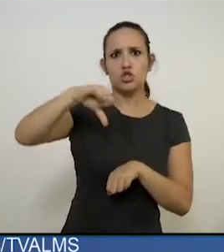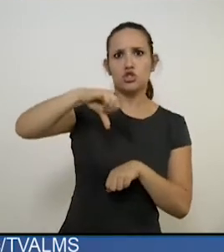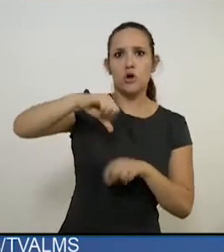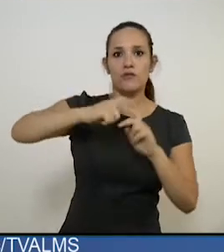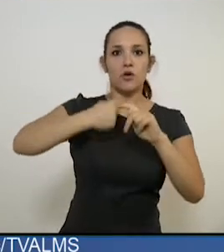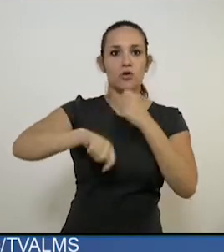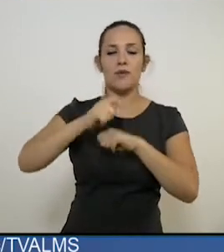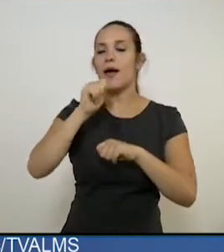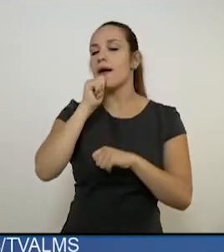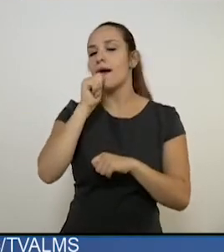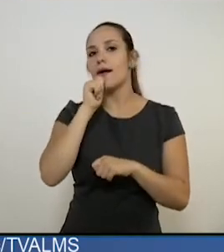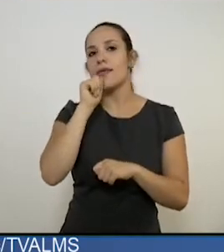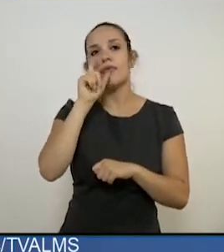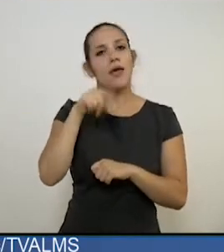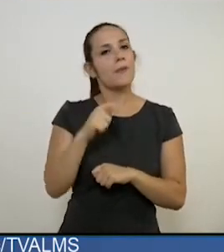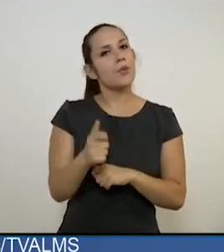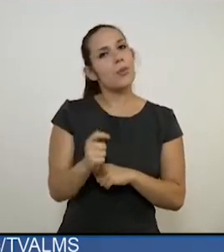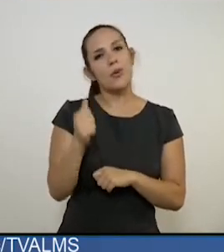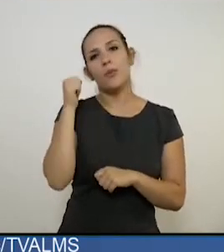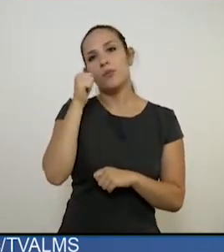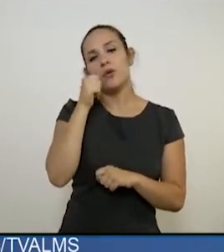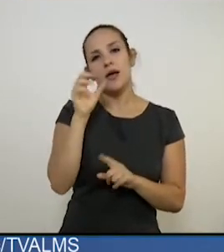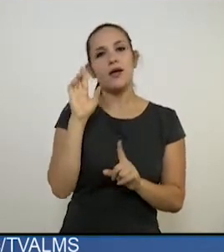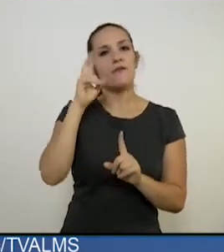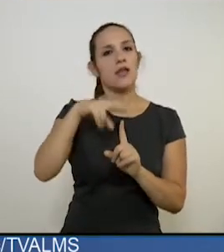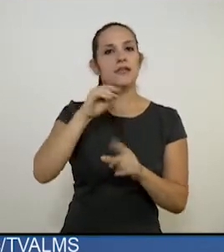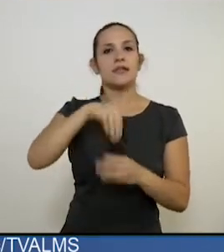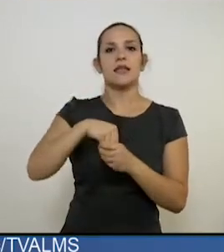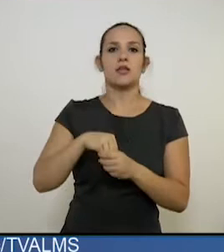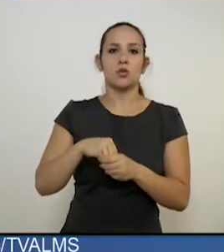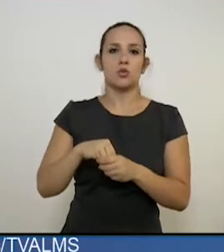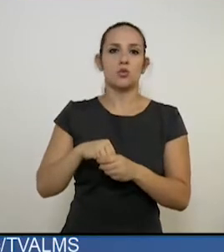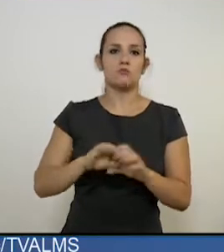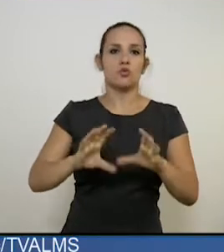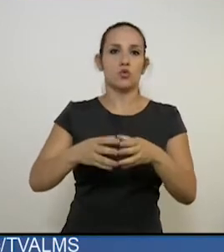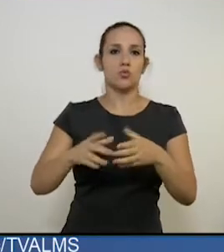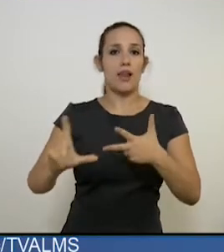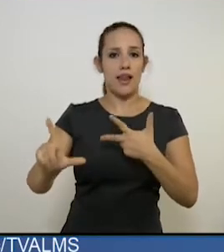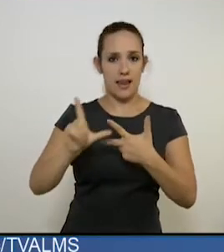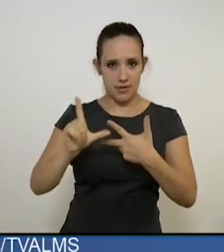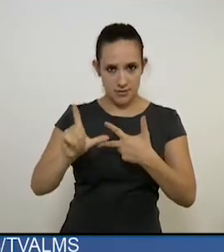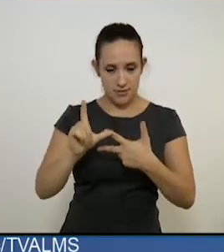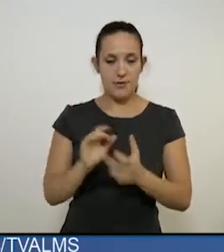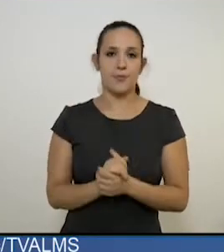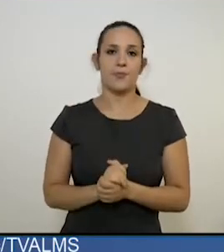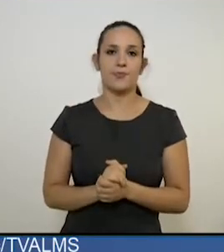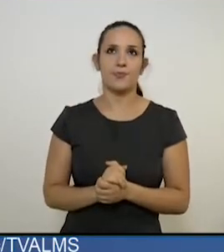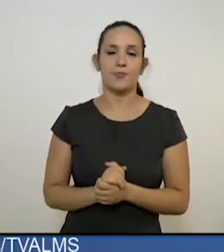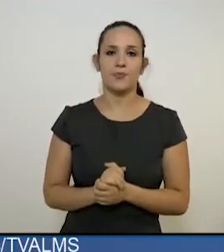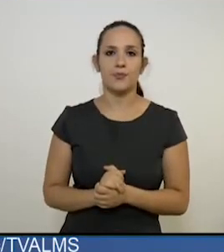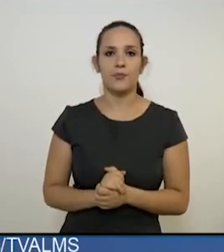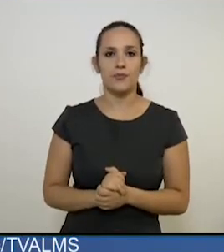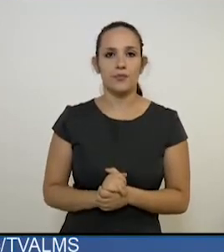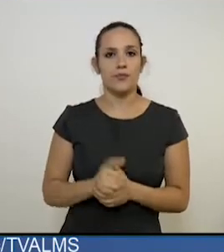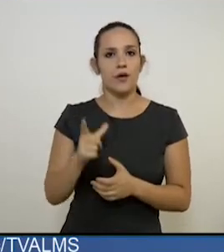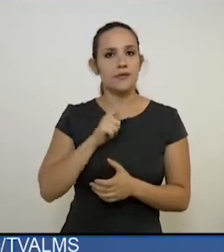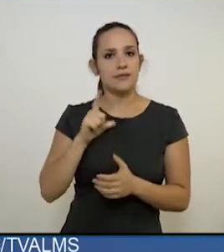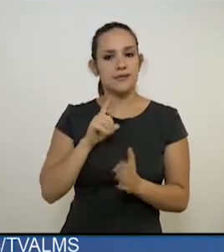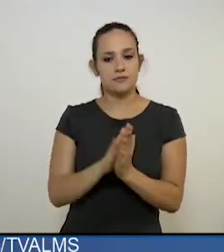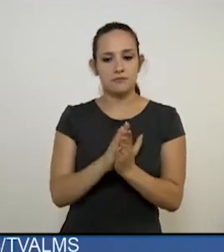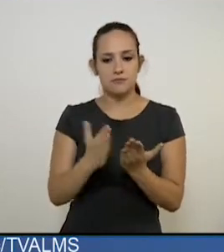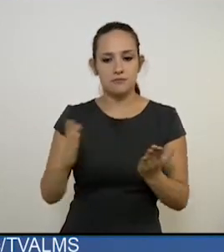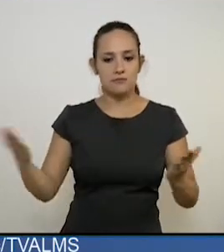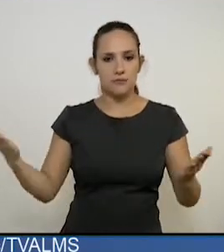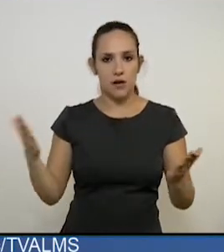no quesito representatividade da mulher no parlamento. Segundo o levantamento representado na cartilha Mais Mulheres na